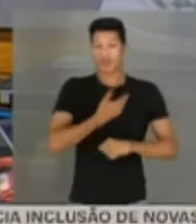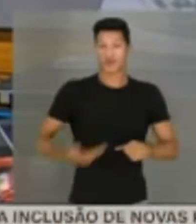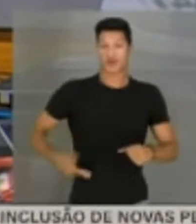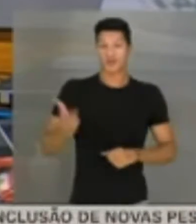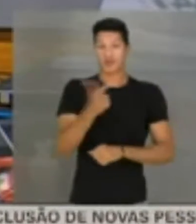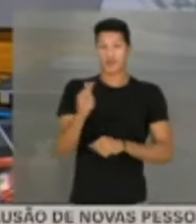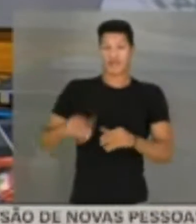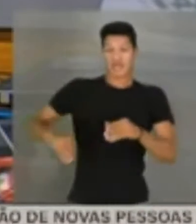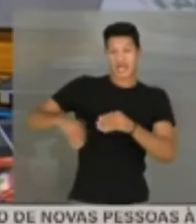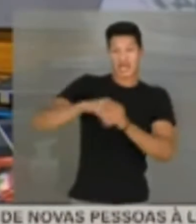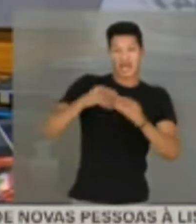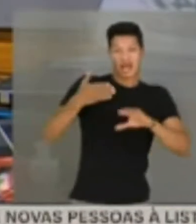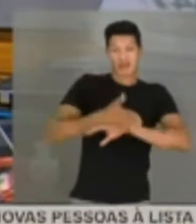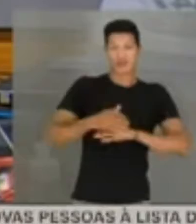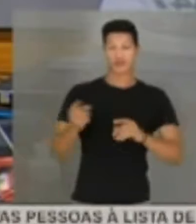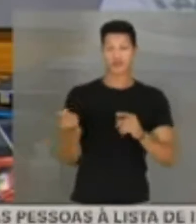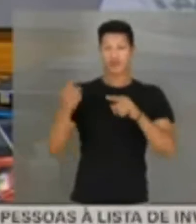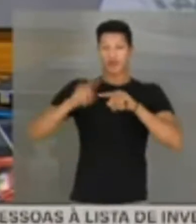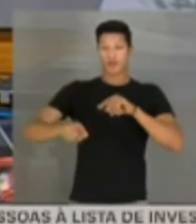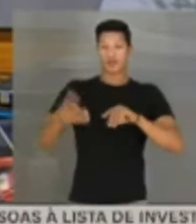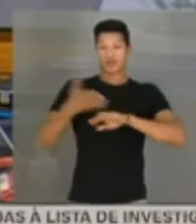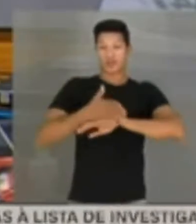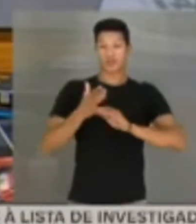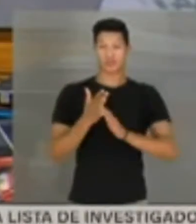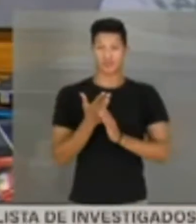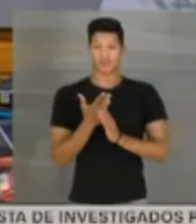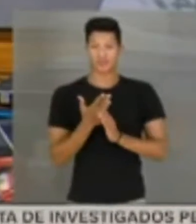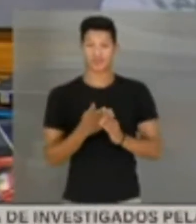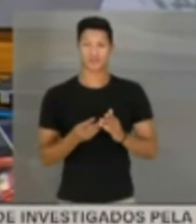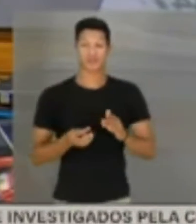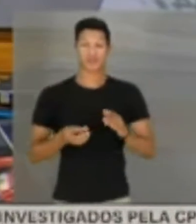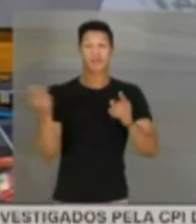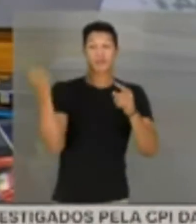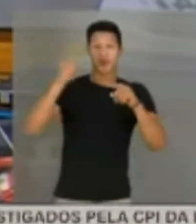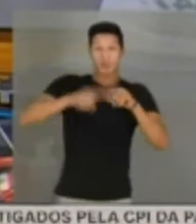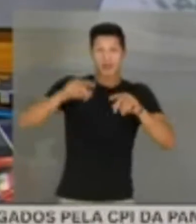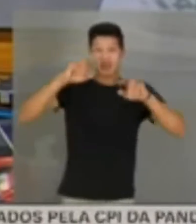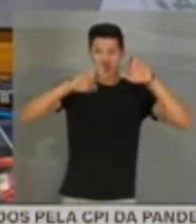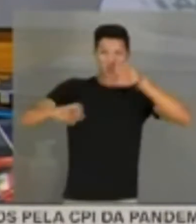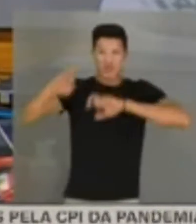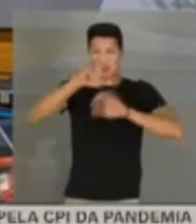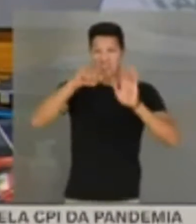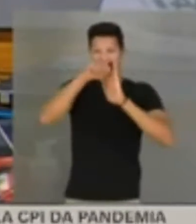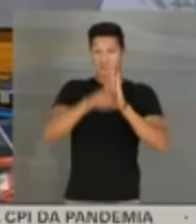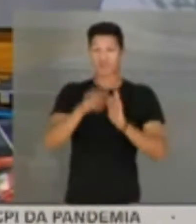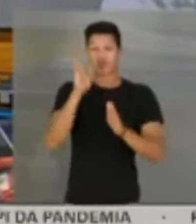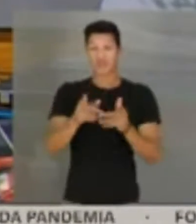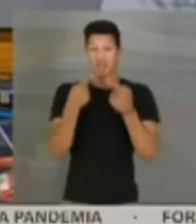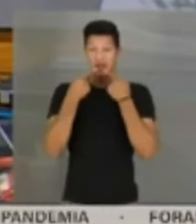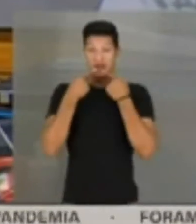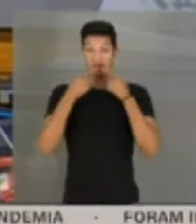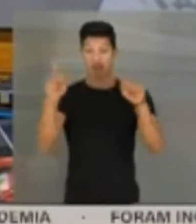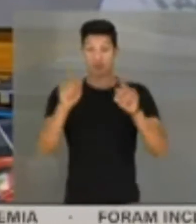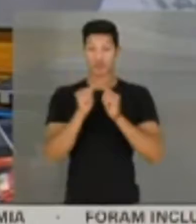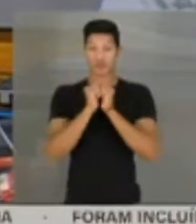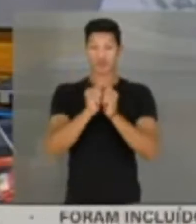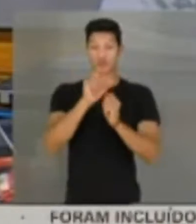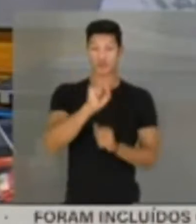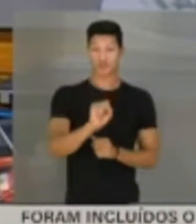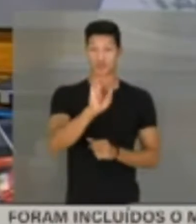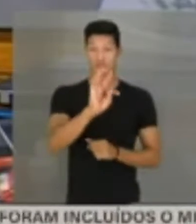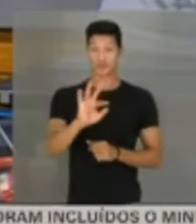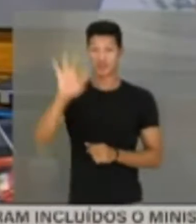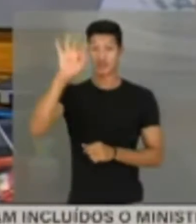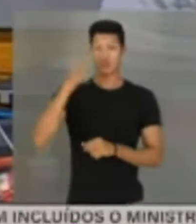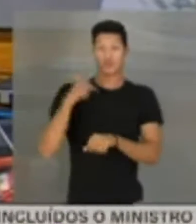têm acesso. Estão proibidos de acessar, proibidos de investigar. Eu já reclamei isso junto ao Supremo